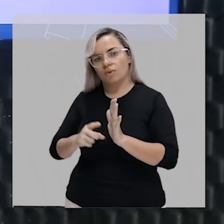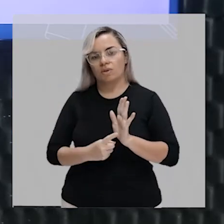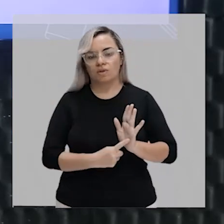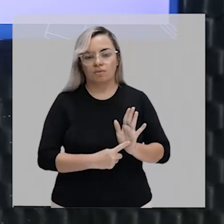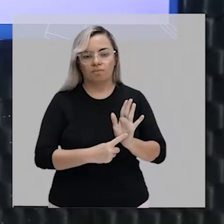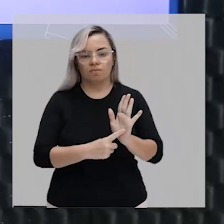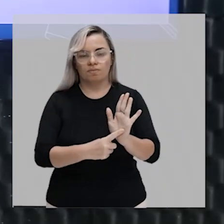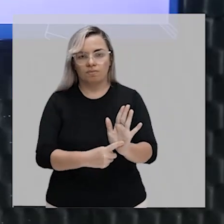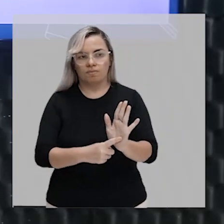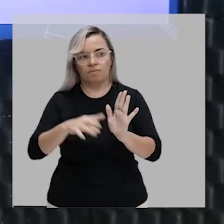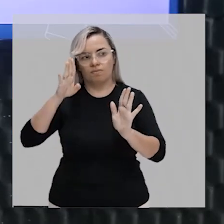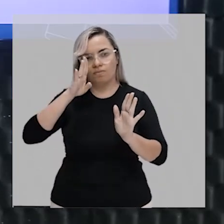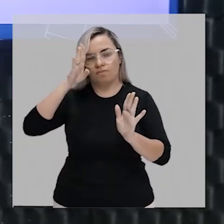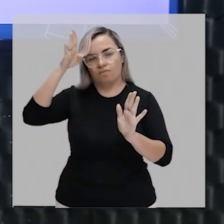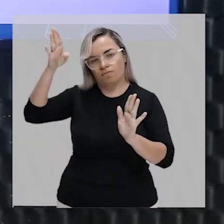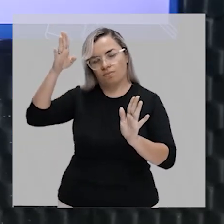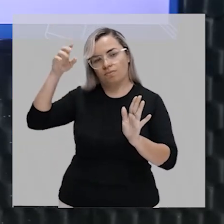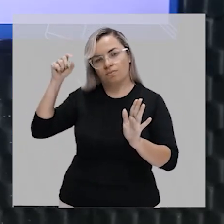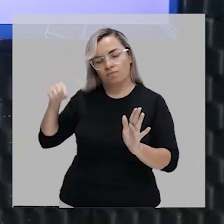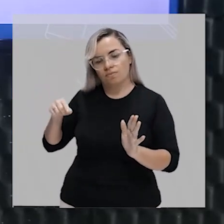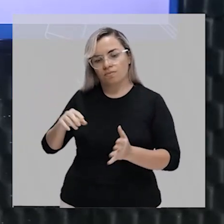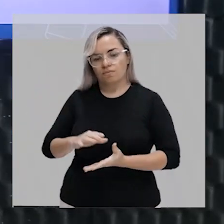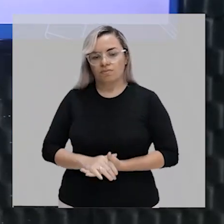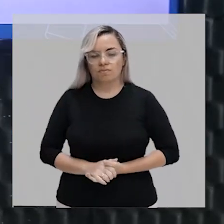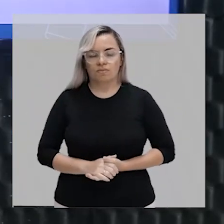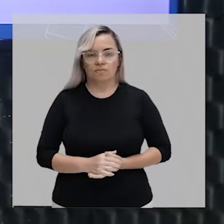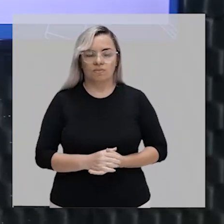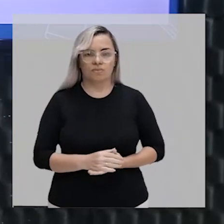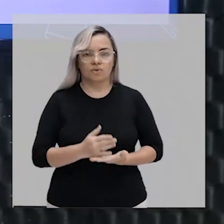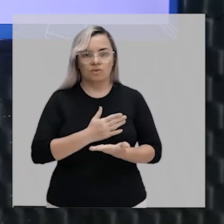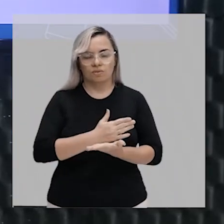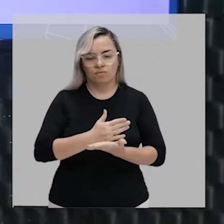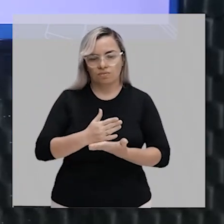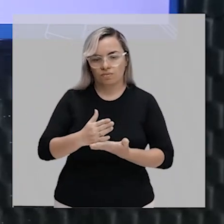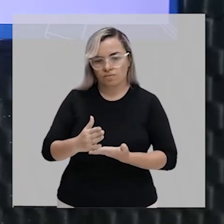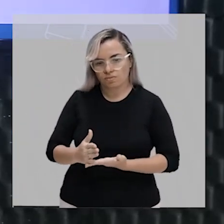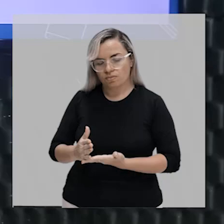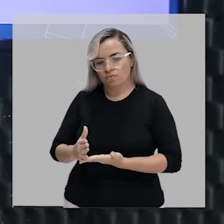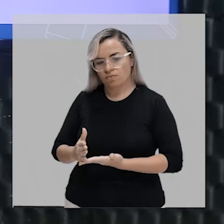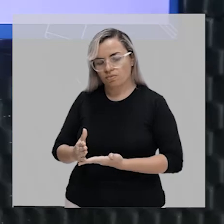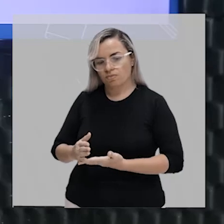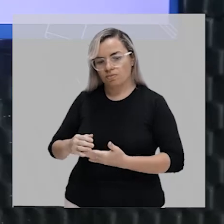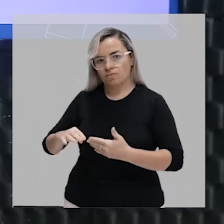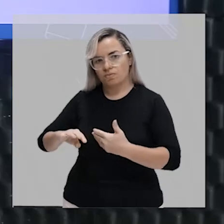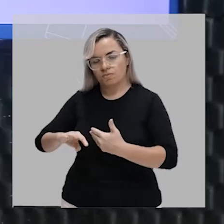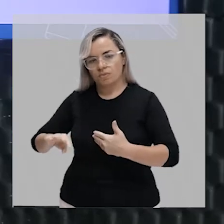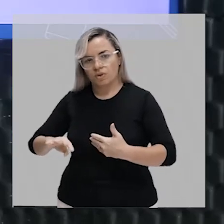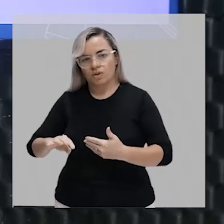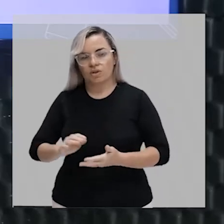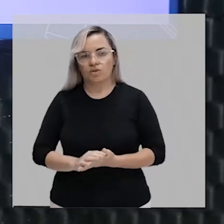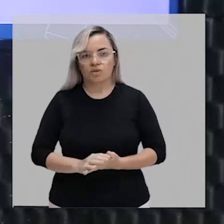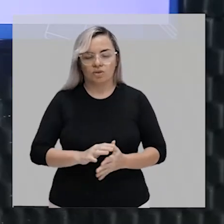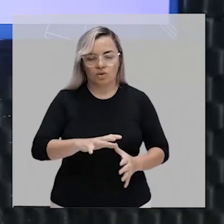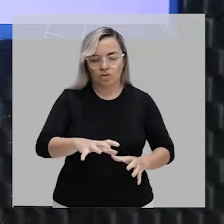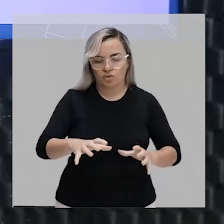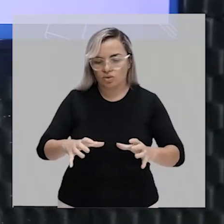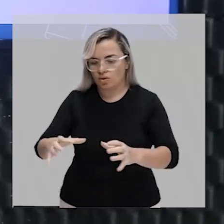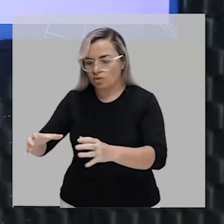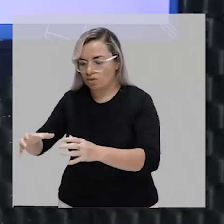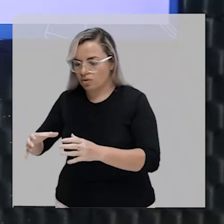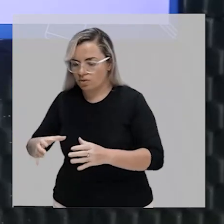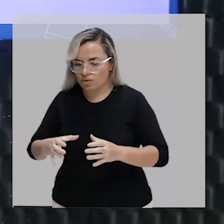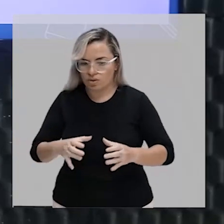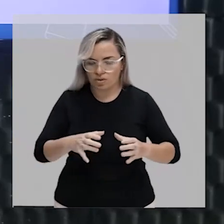mostrar principalmente a partilha ou as conquistas dos territórios